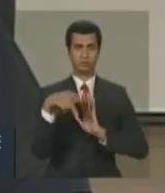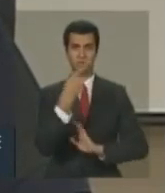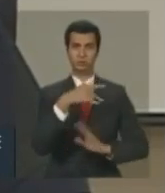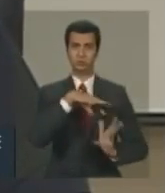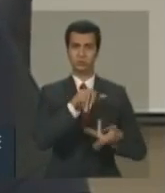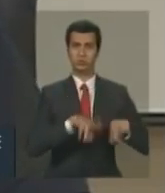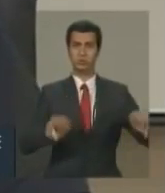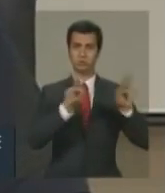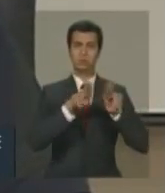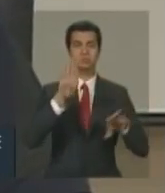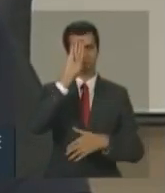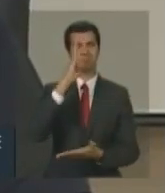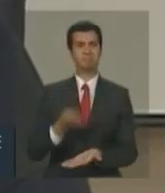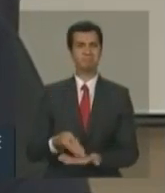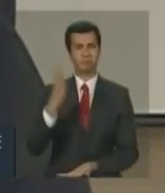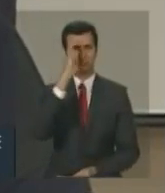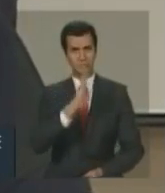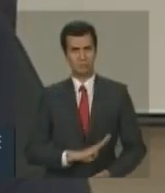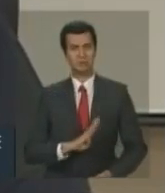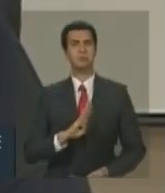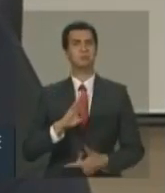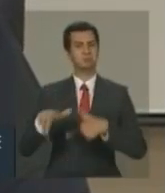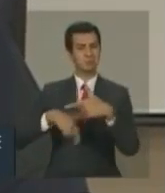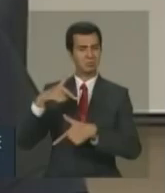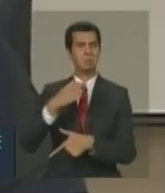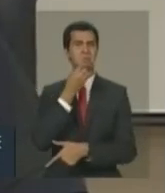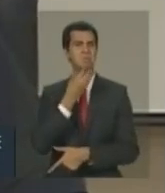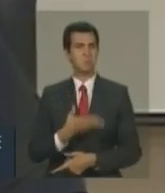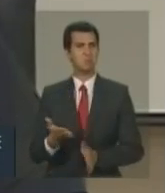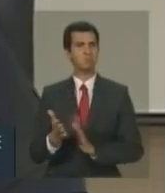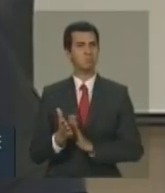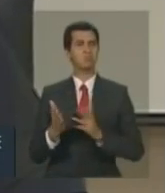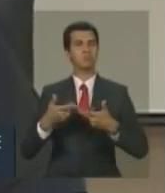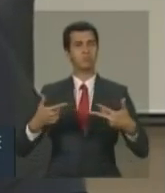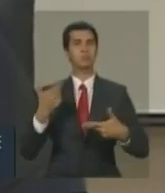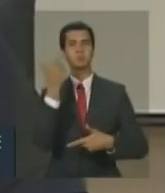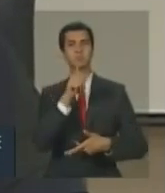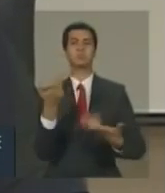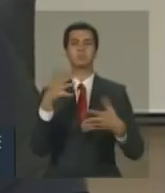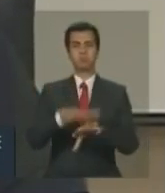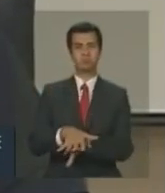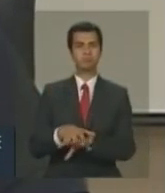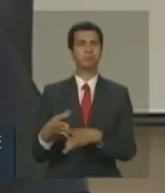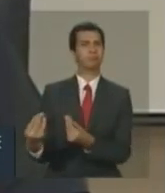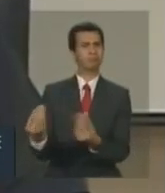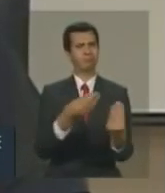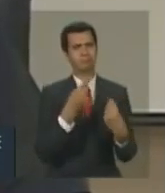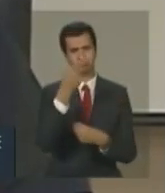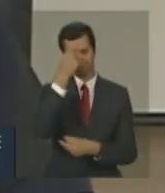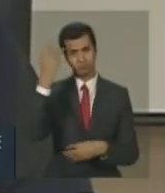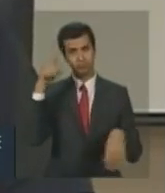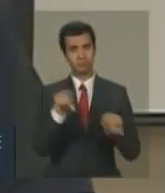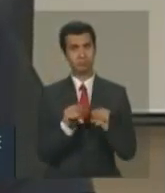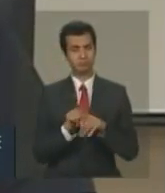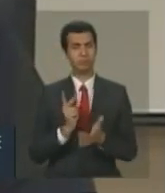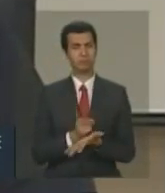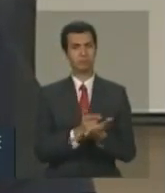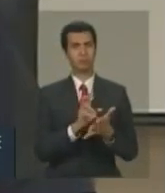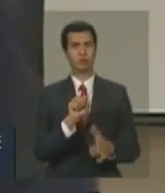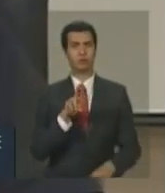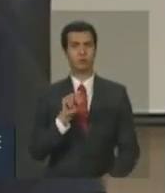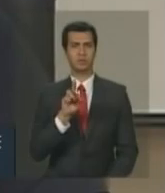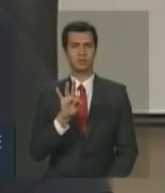desigualdades e incluir milhões e milhões de brasileiros e, ao mesmo tempo, garantir sustentabilidade